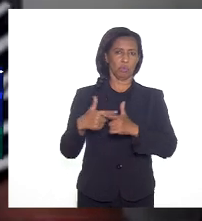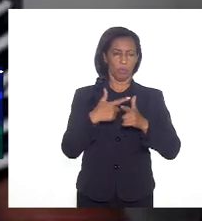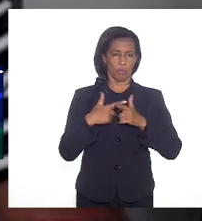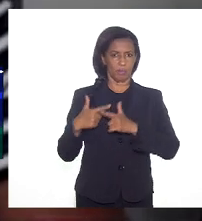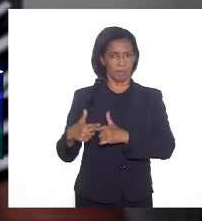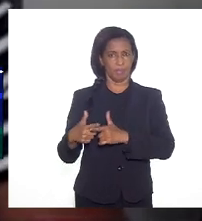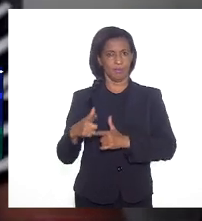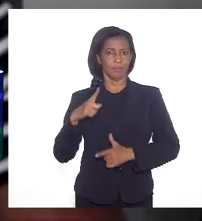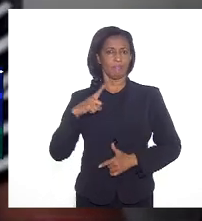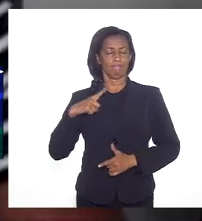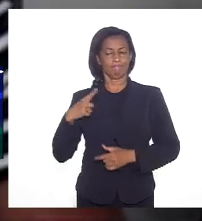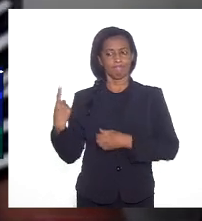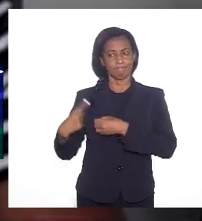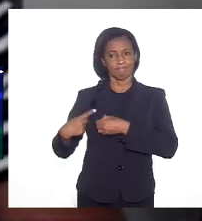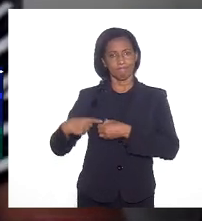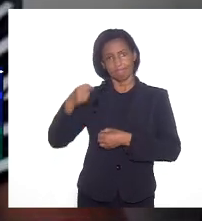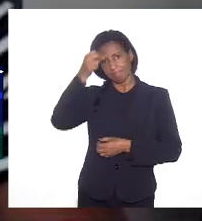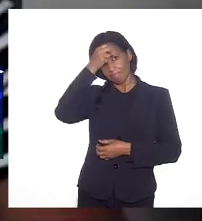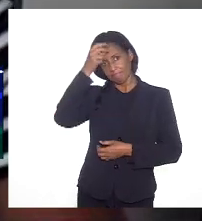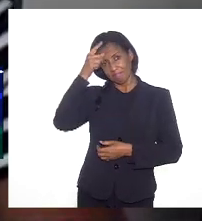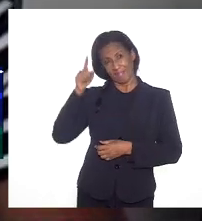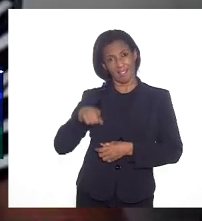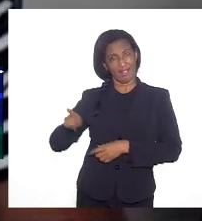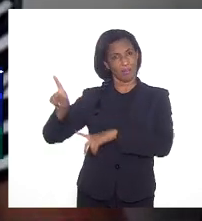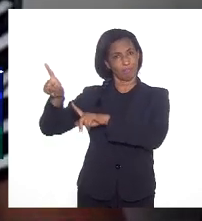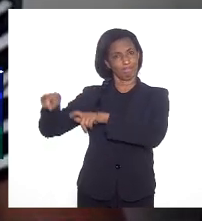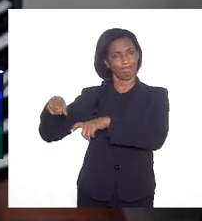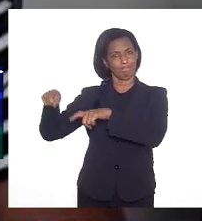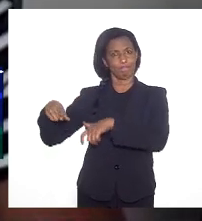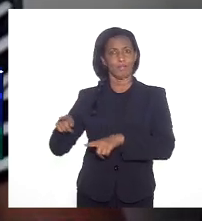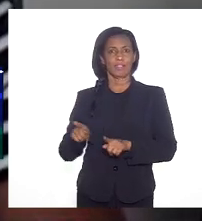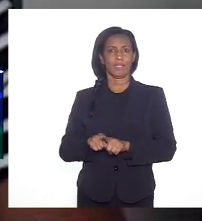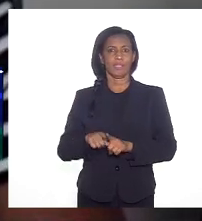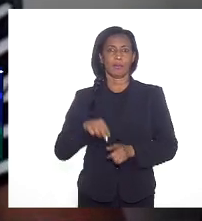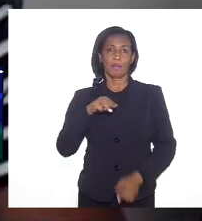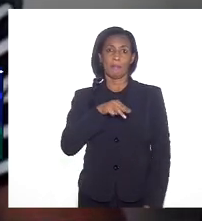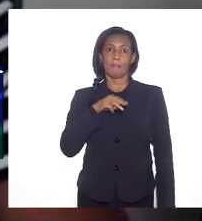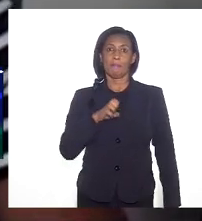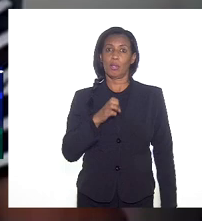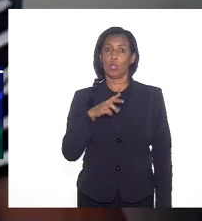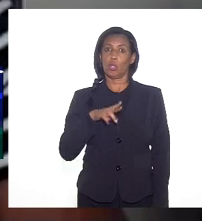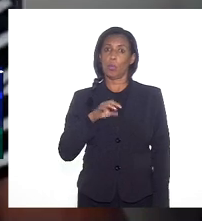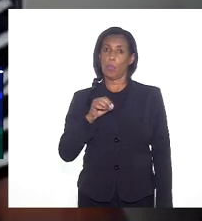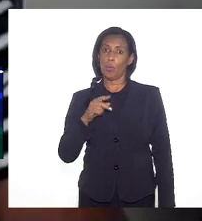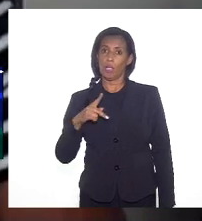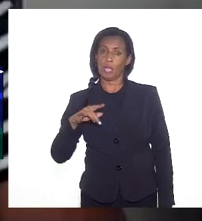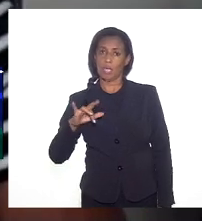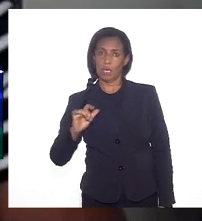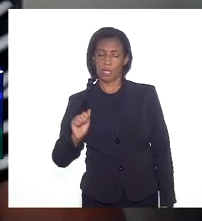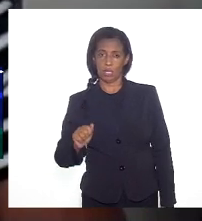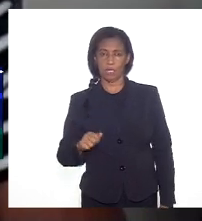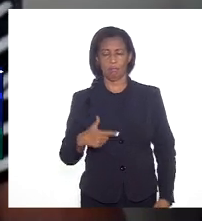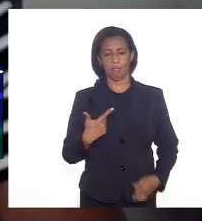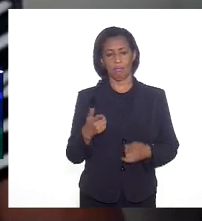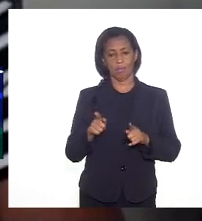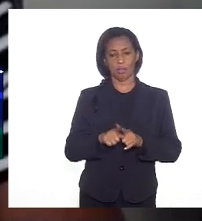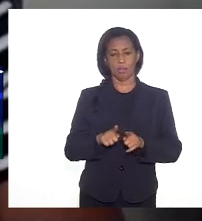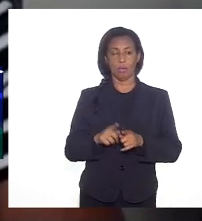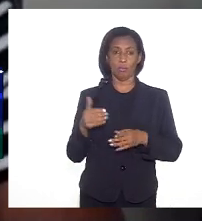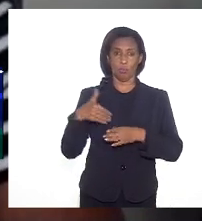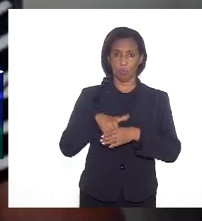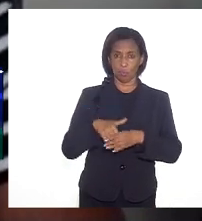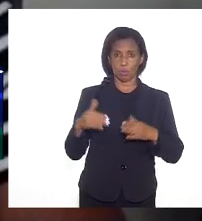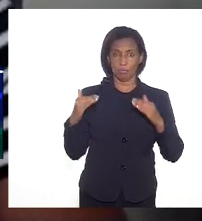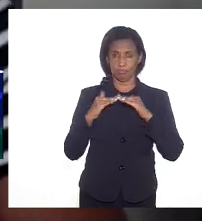existem nos municípios do interior e alguns municípios também da região metropolitana Gostei também presidente estou votando